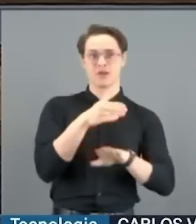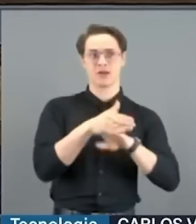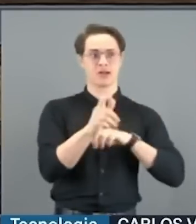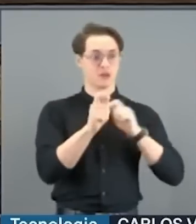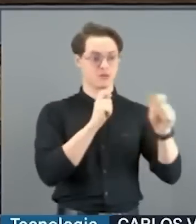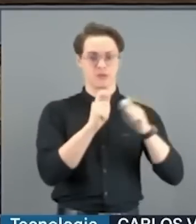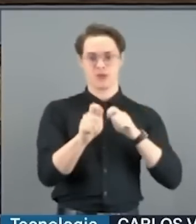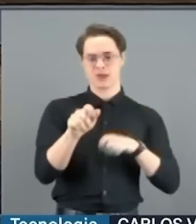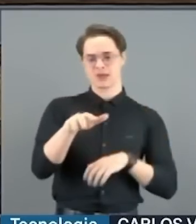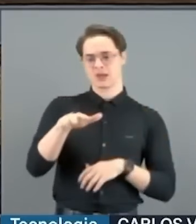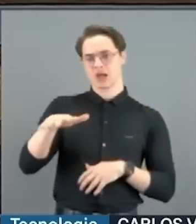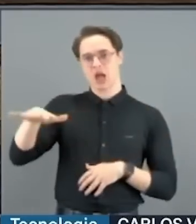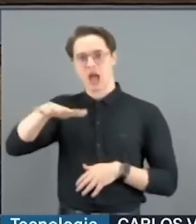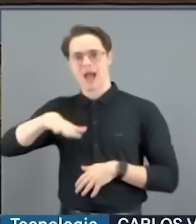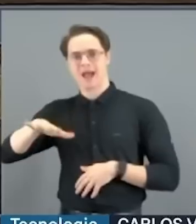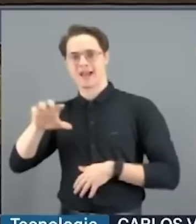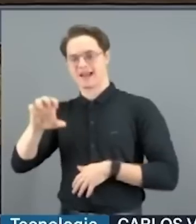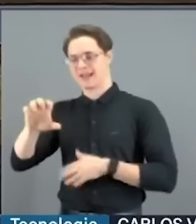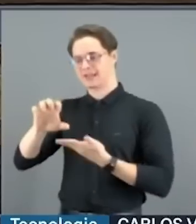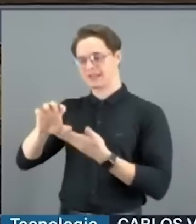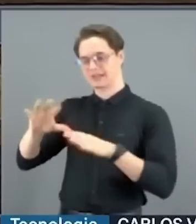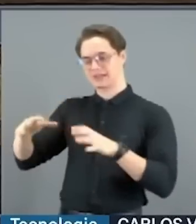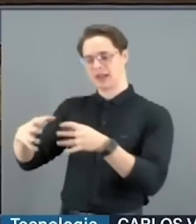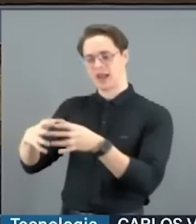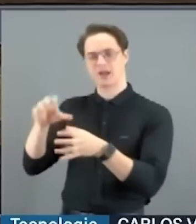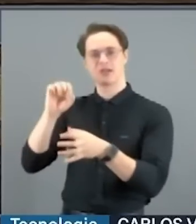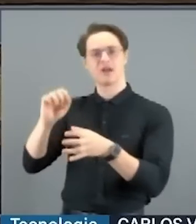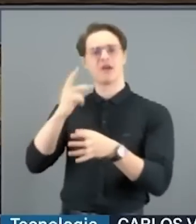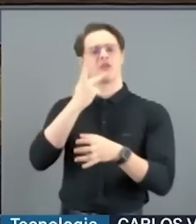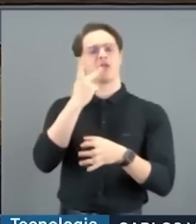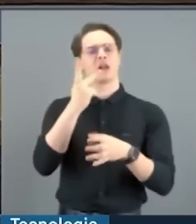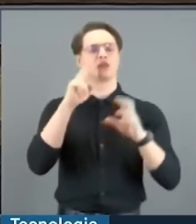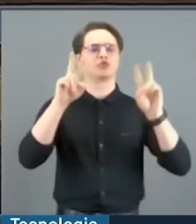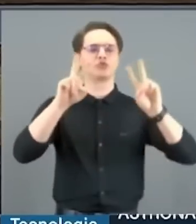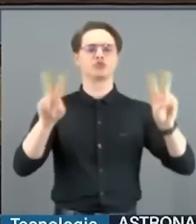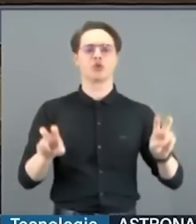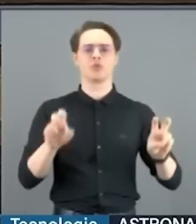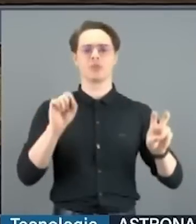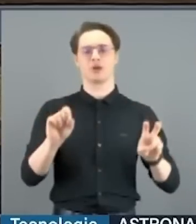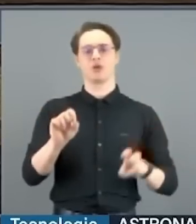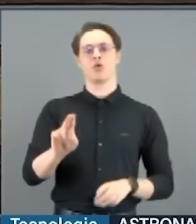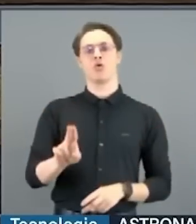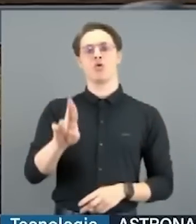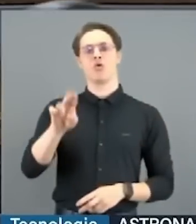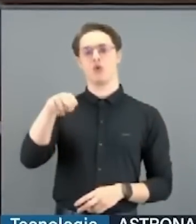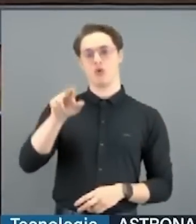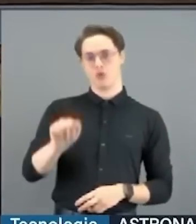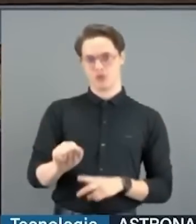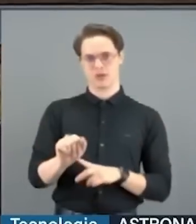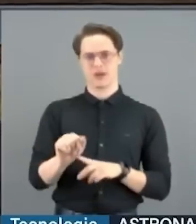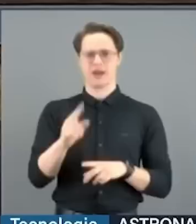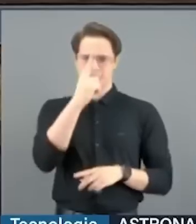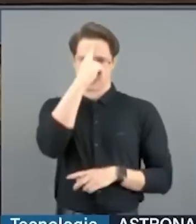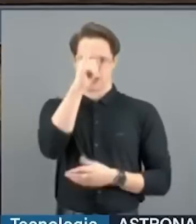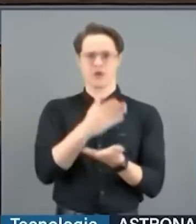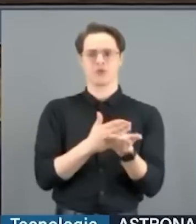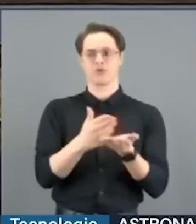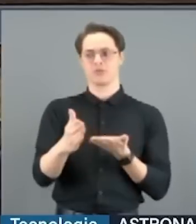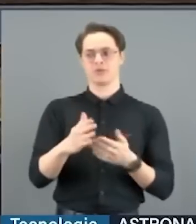a esquerda, E de forma espontânea falar sobre as urnas. Era essa a ideia inicial.